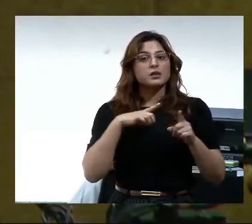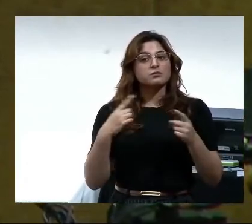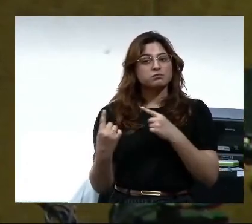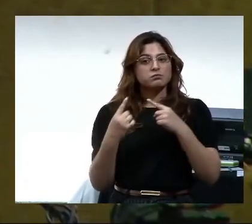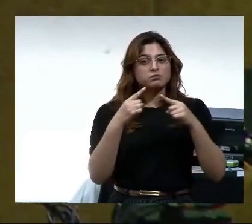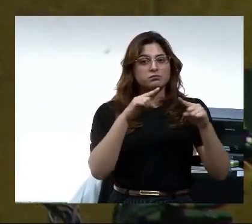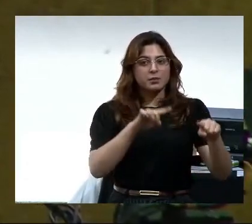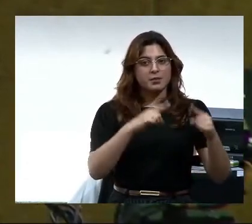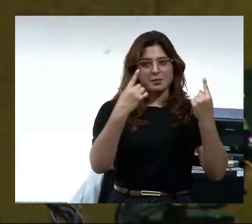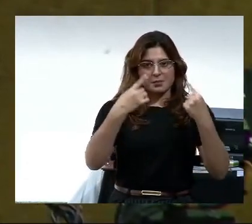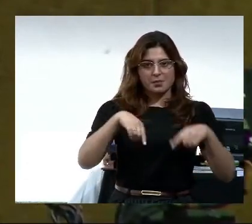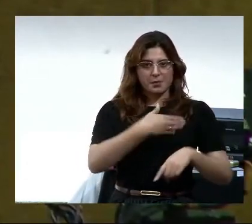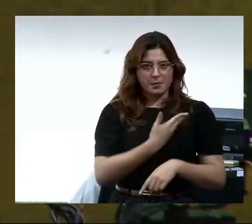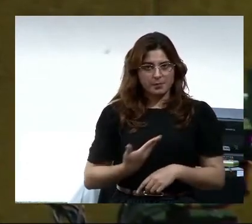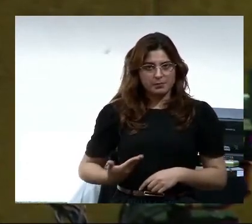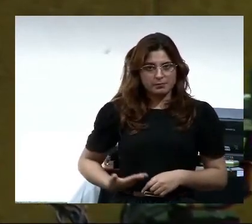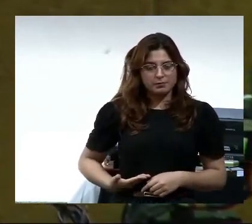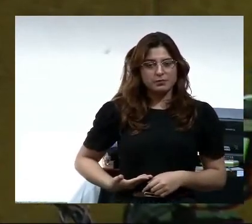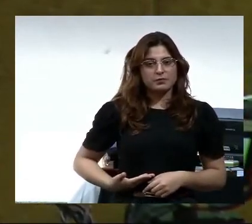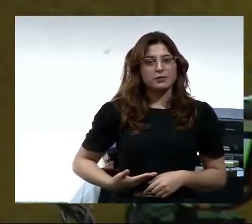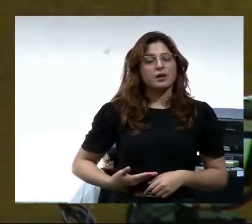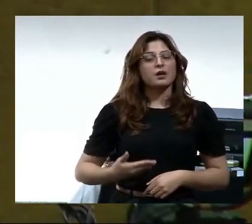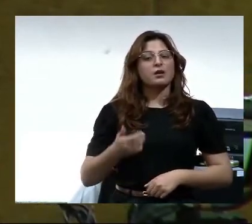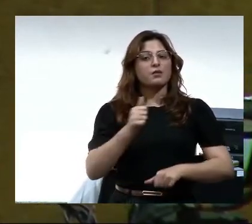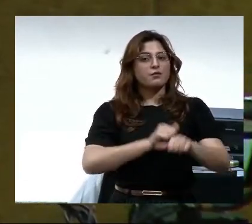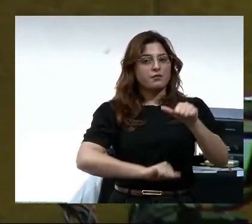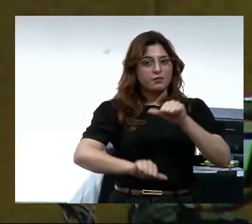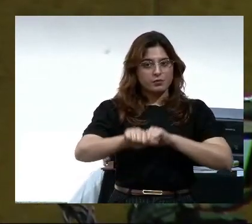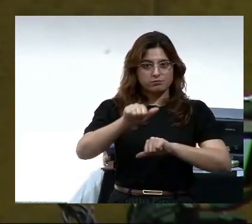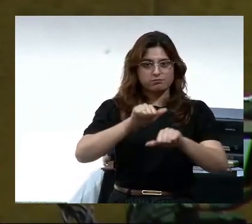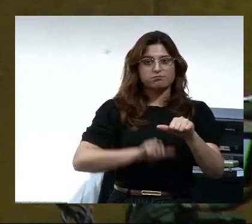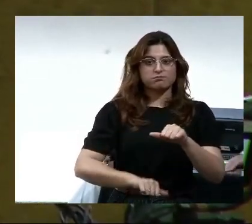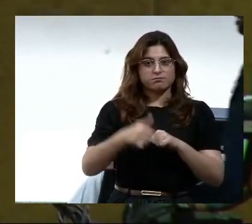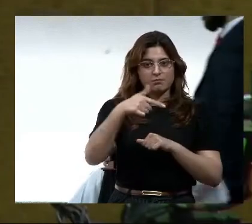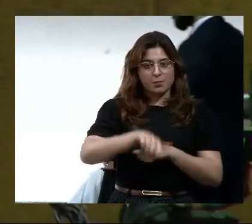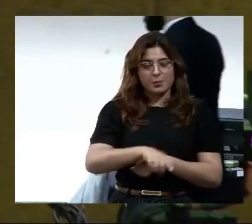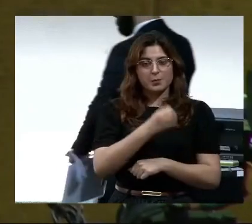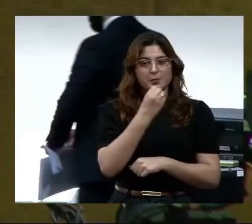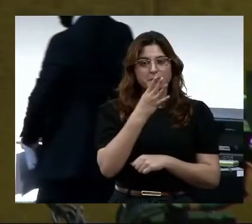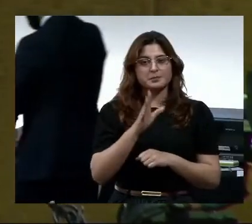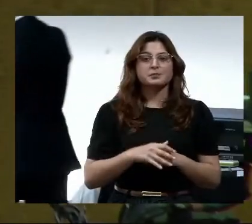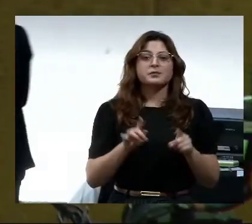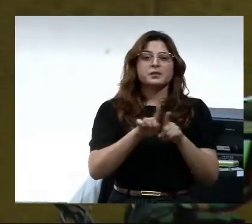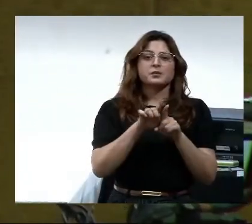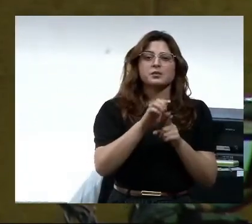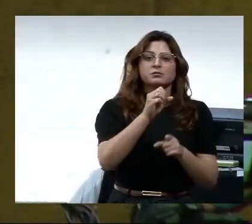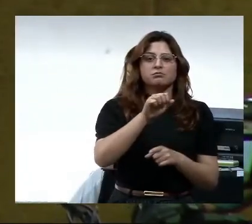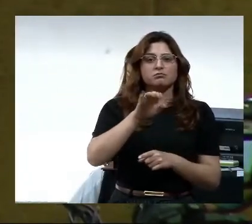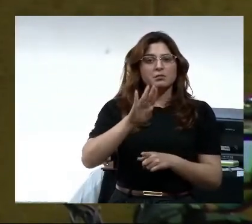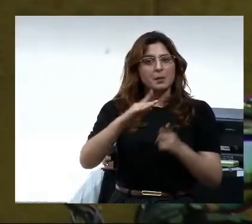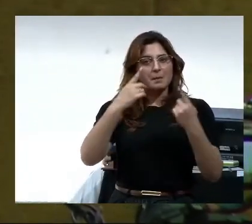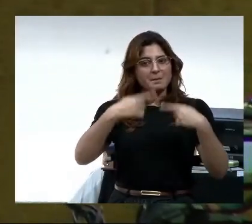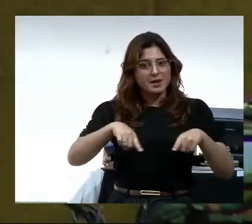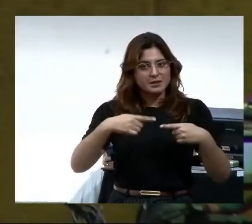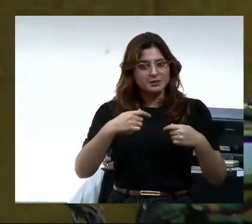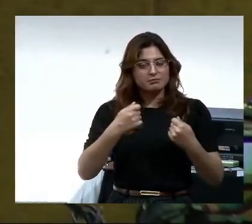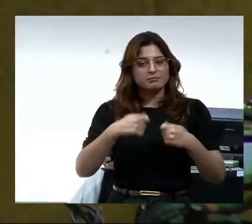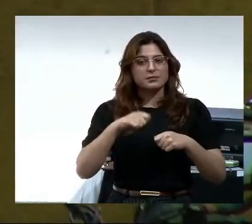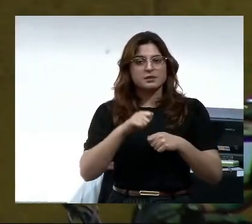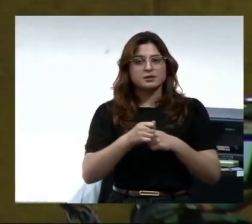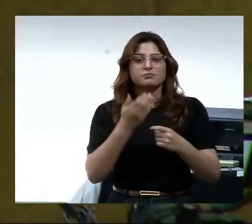adote as medidas necessárias para reverter esse quadro. A OAB deve intervir em toda e qualquer questão que